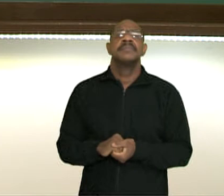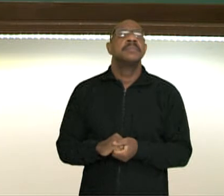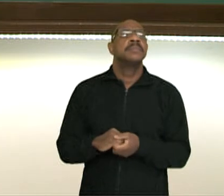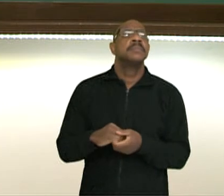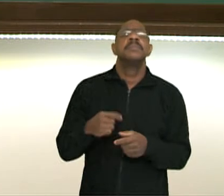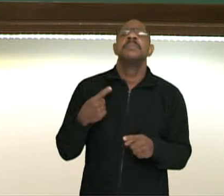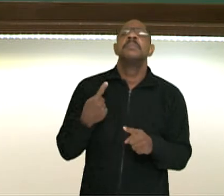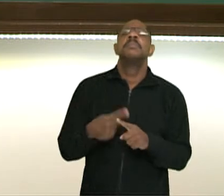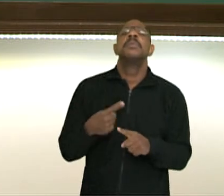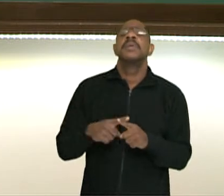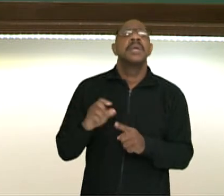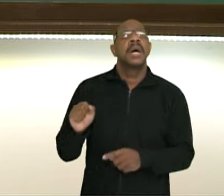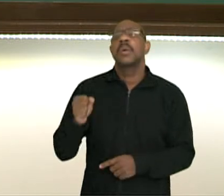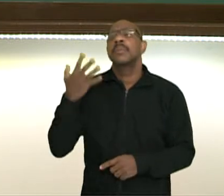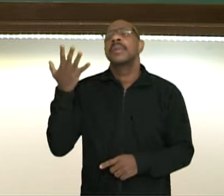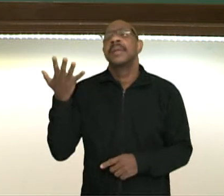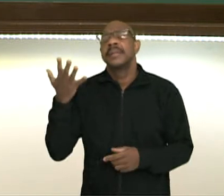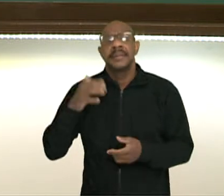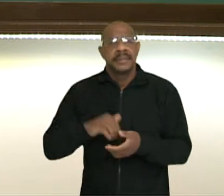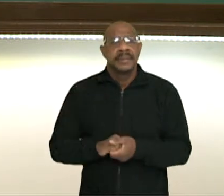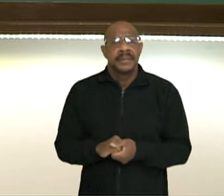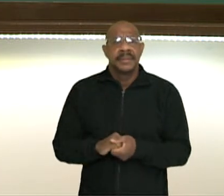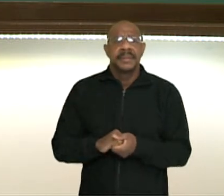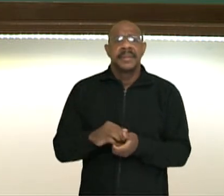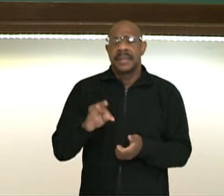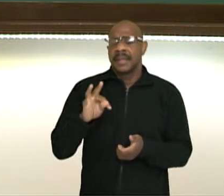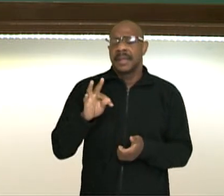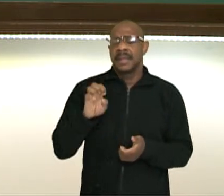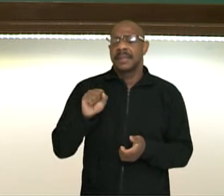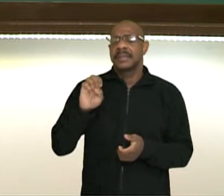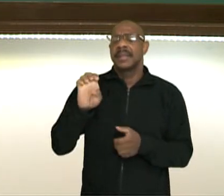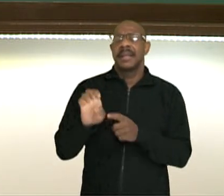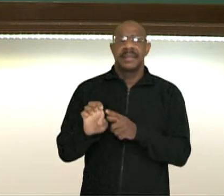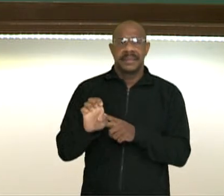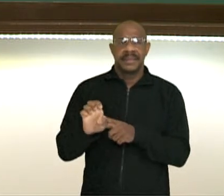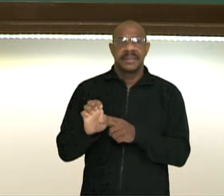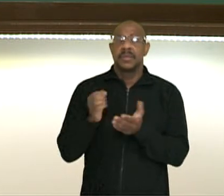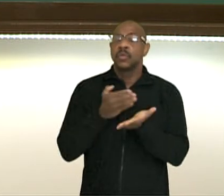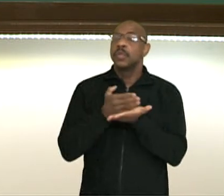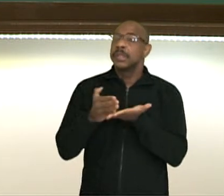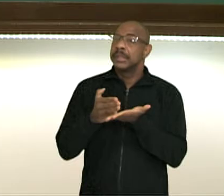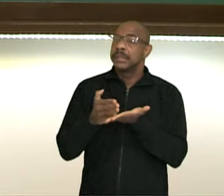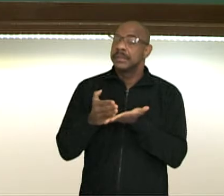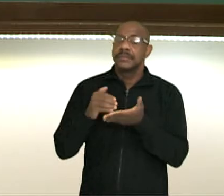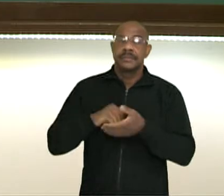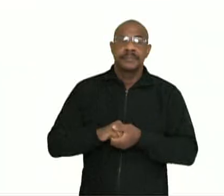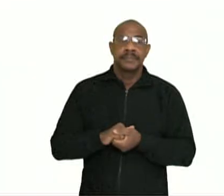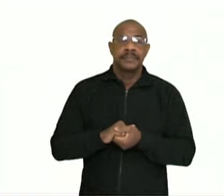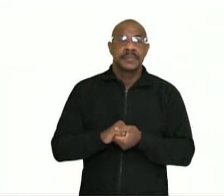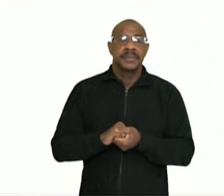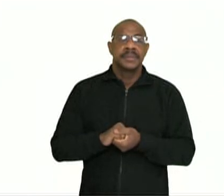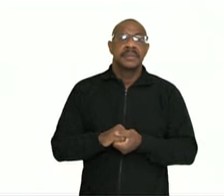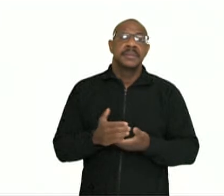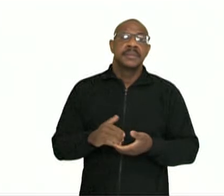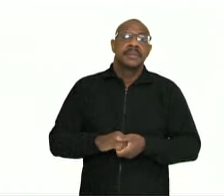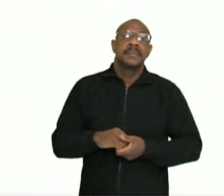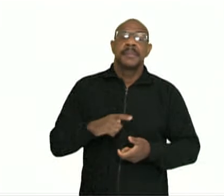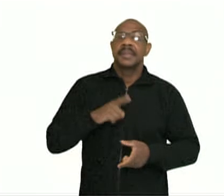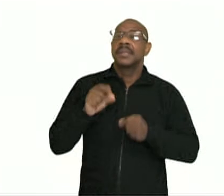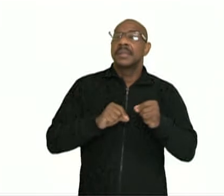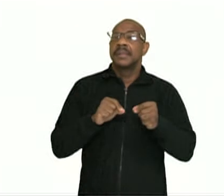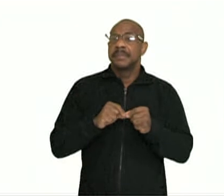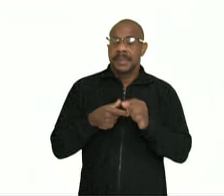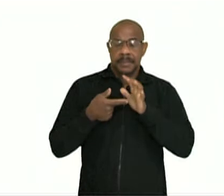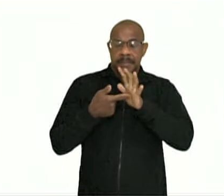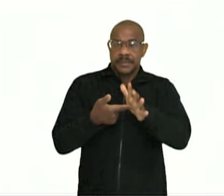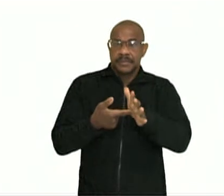motivo acontece? A tese, ó, no início, para funcionar como instrumento de